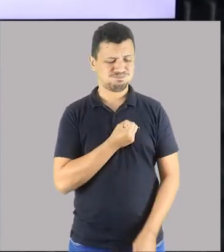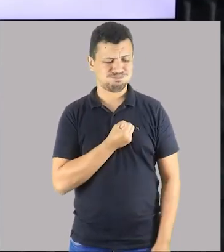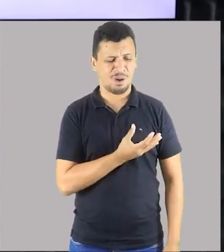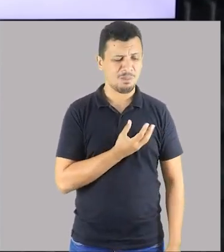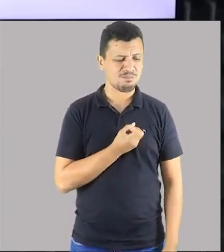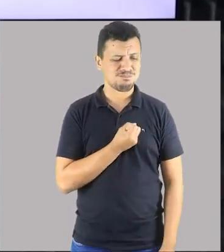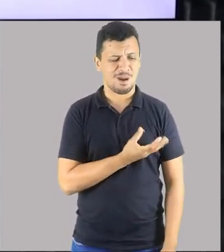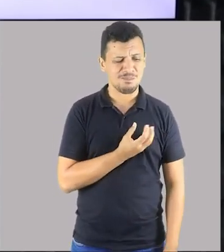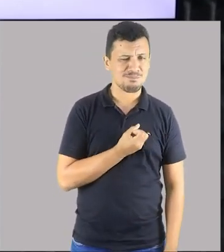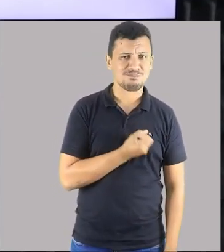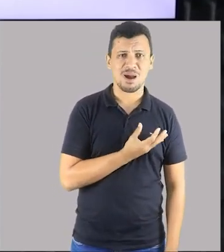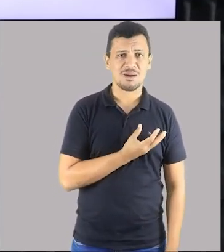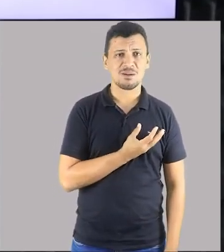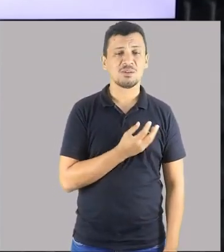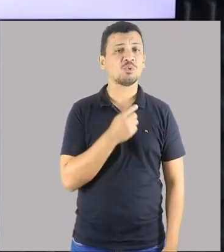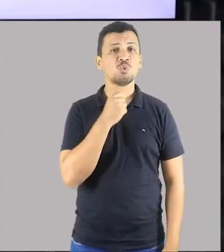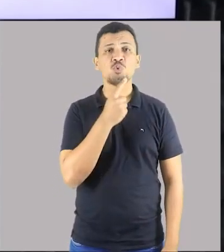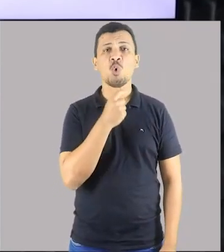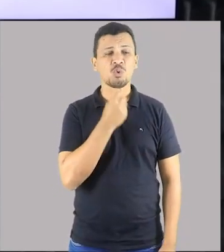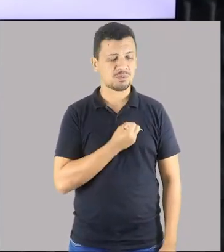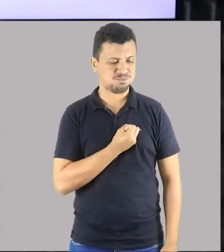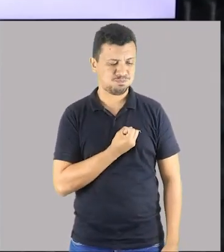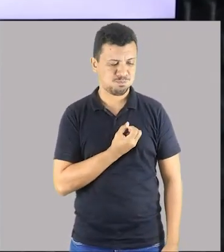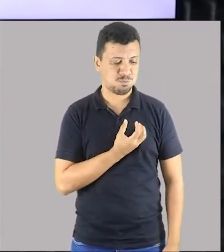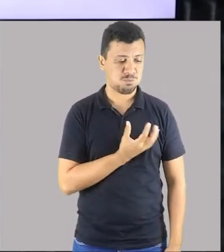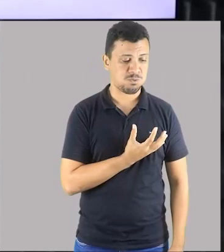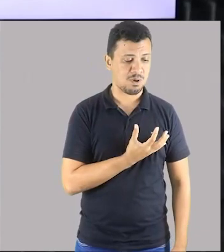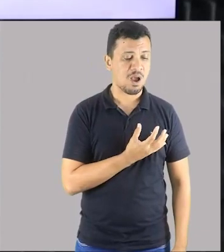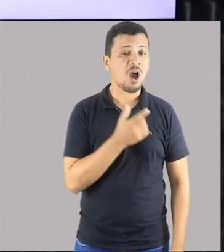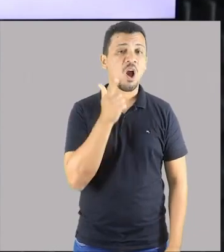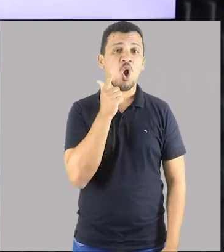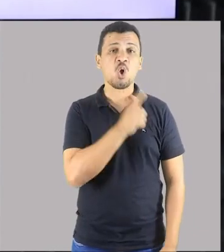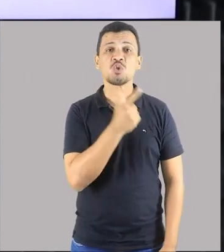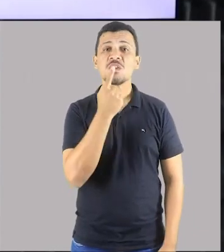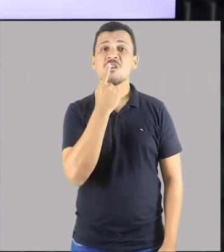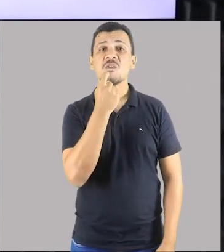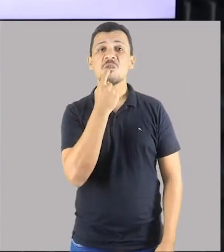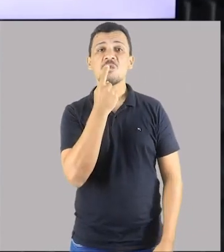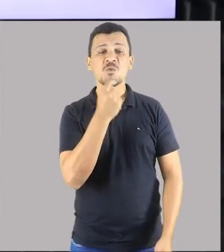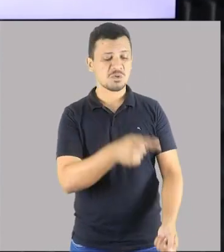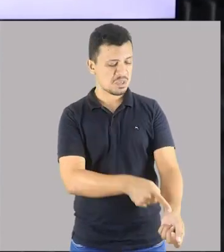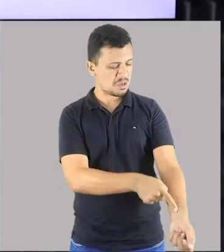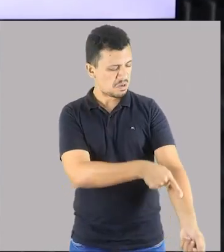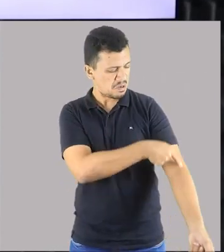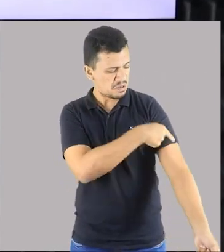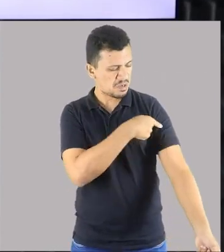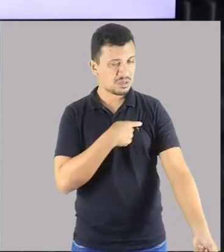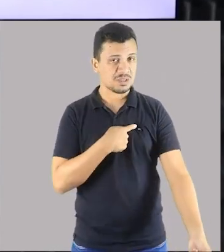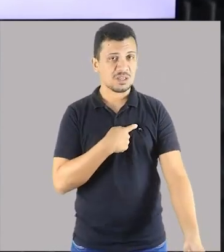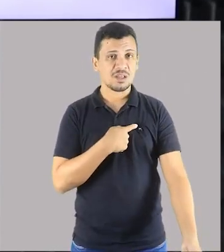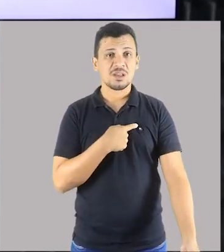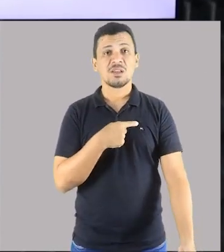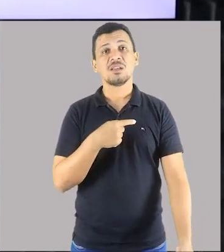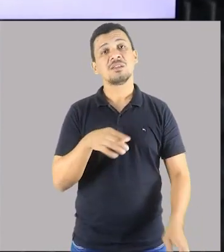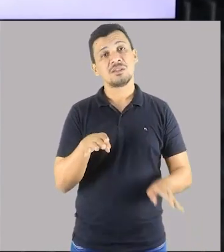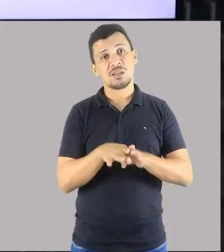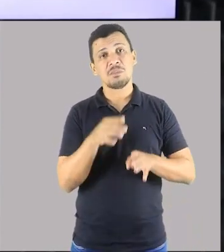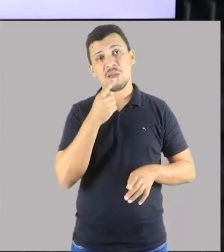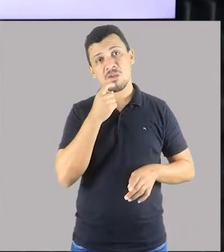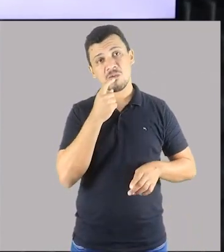não deixa o coração se expandir para receber o sangue total e depois mandar esse